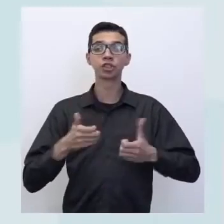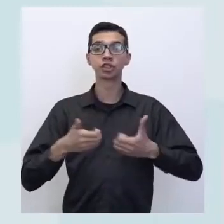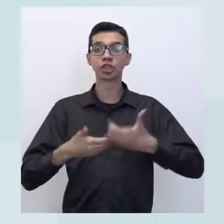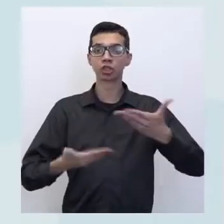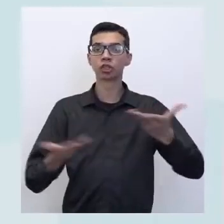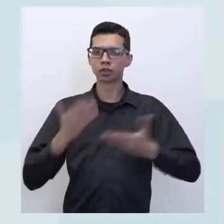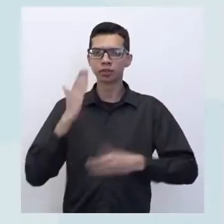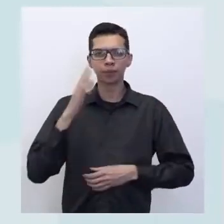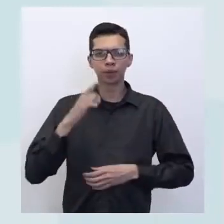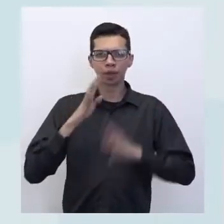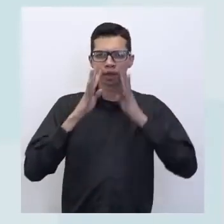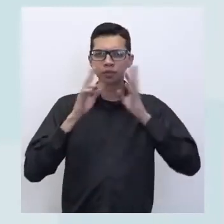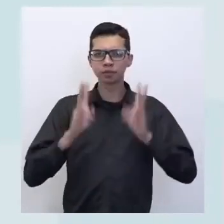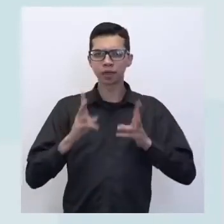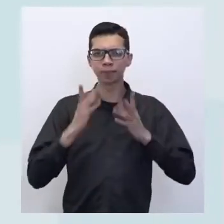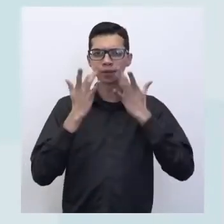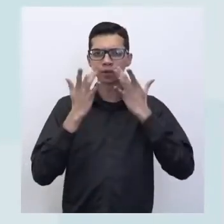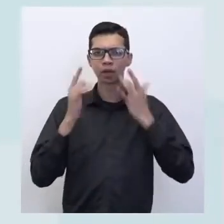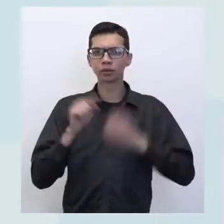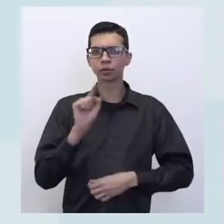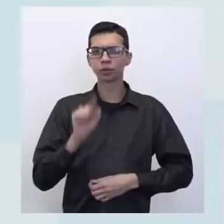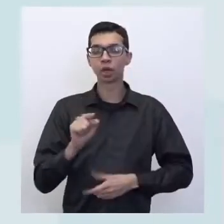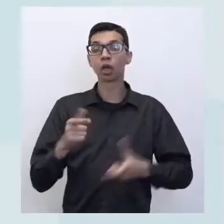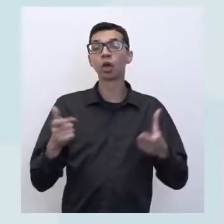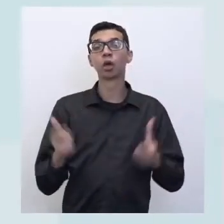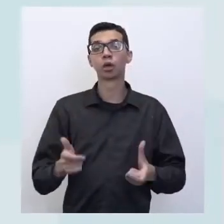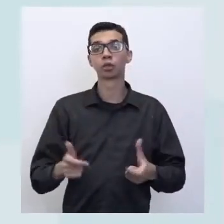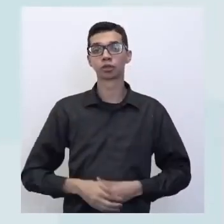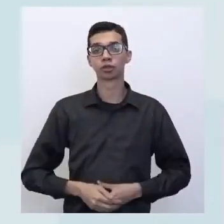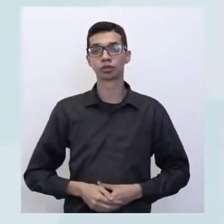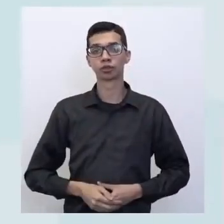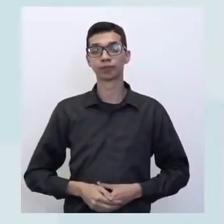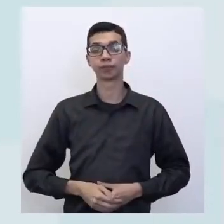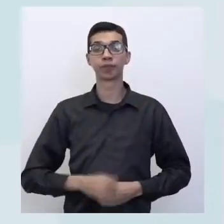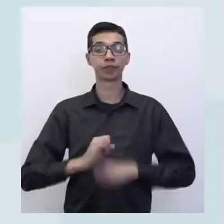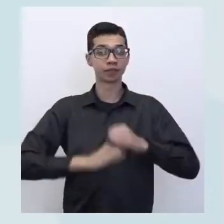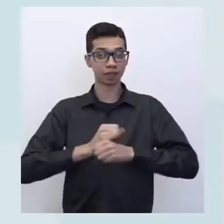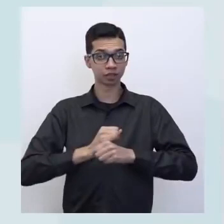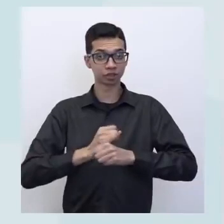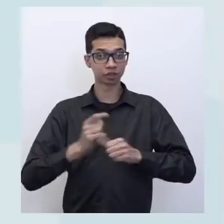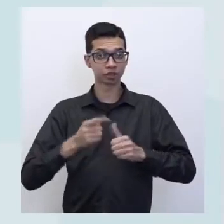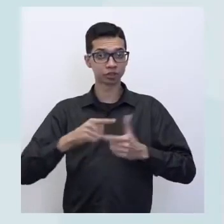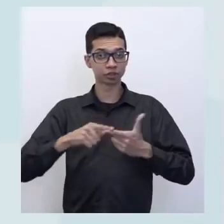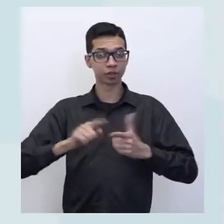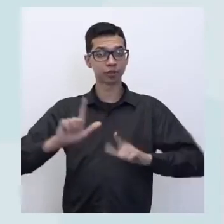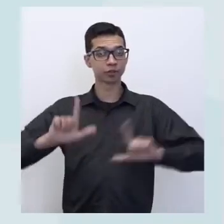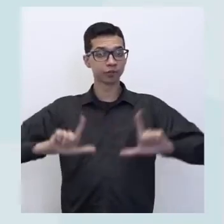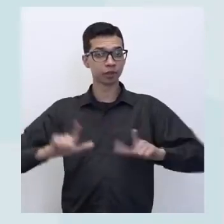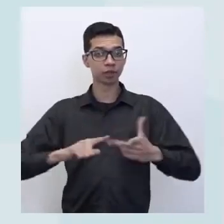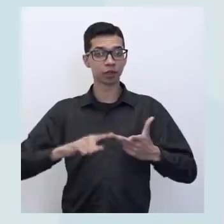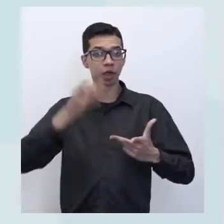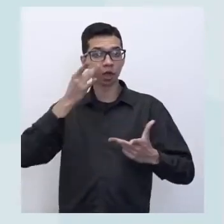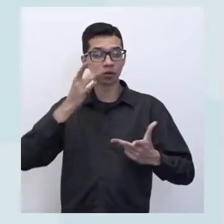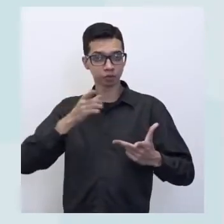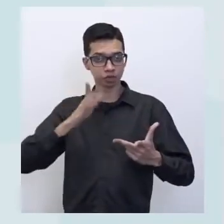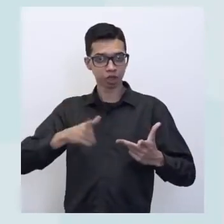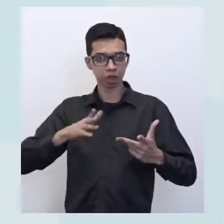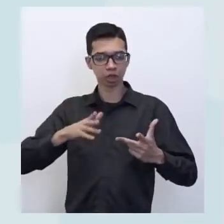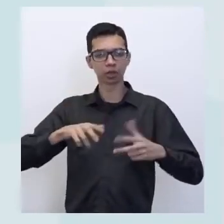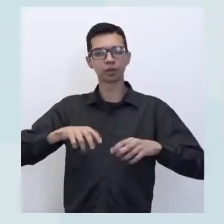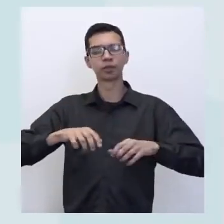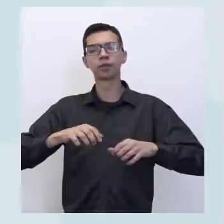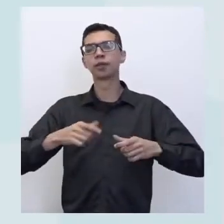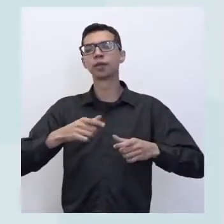de teatro. Onde? Se é na internet, na TV ou ao vivo. E se você já foi assistir uma peça, você